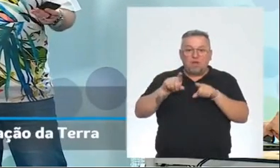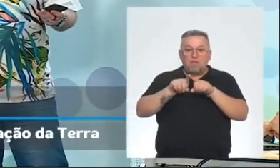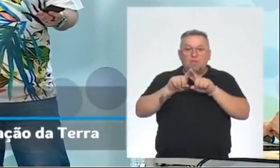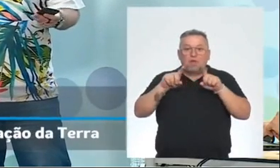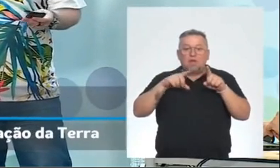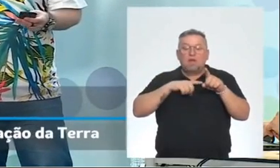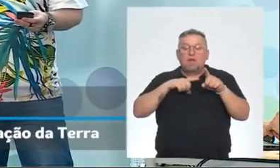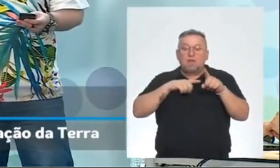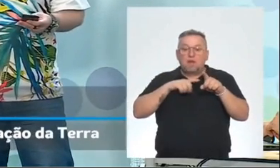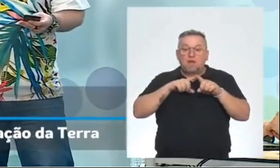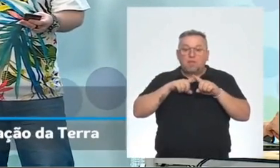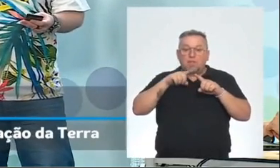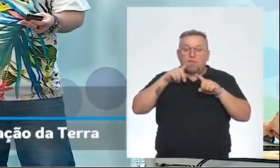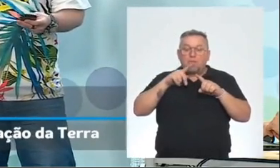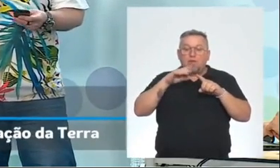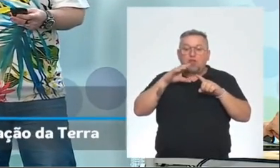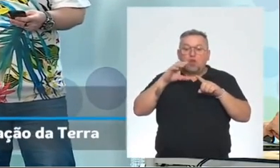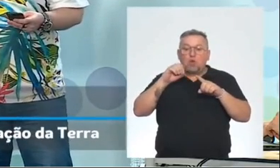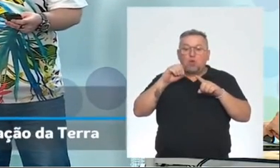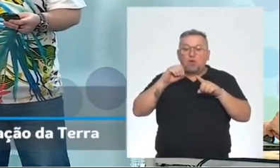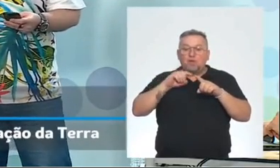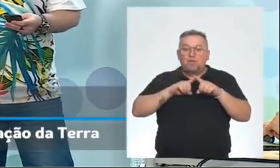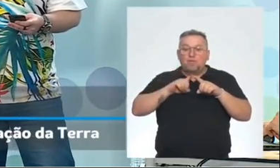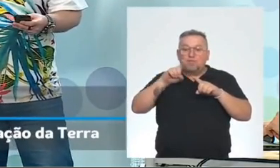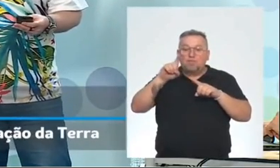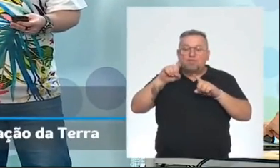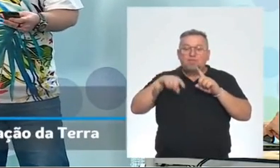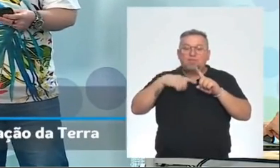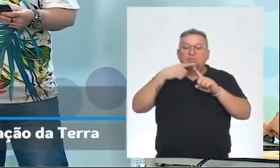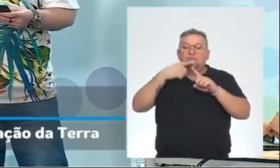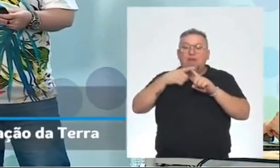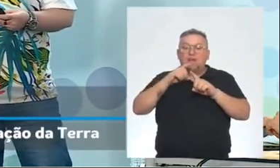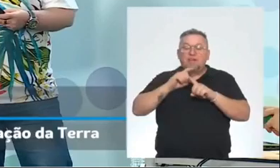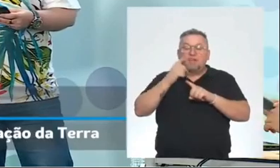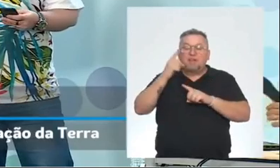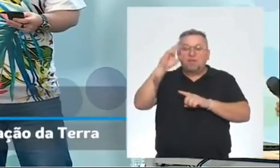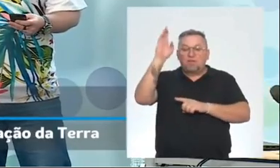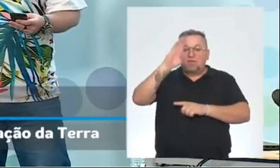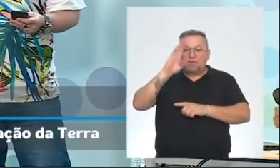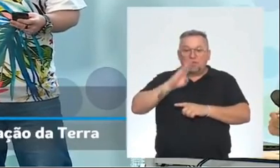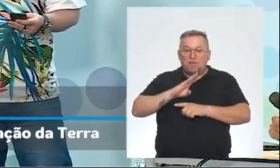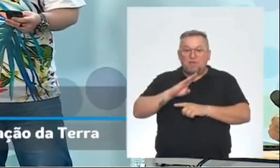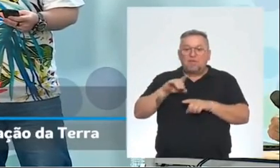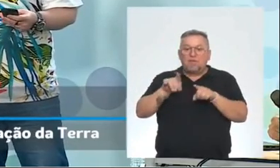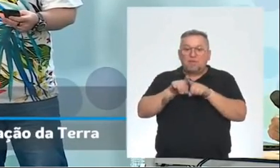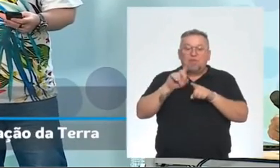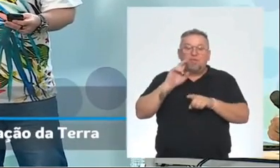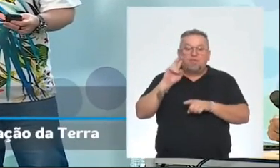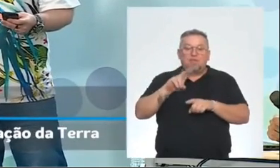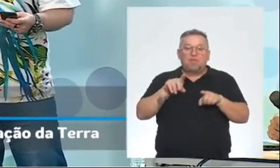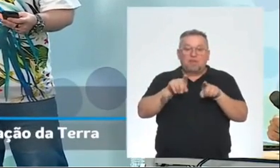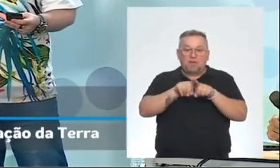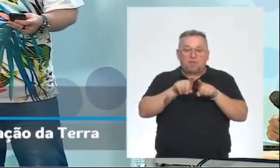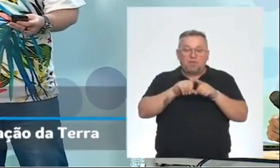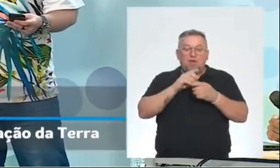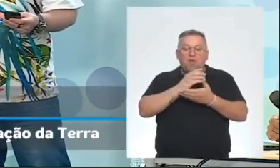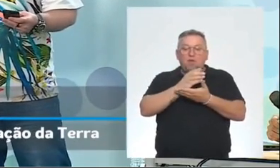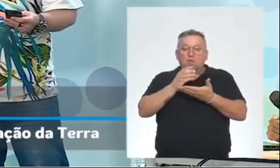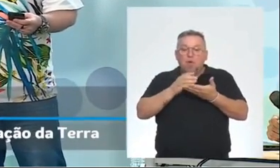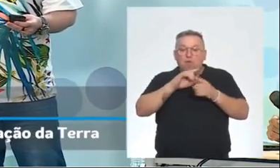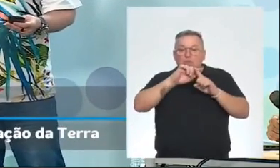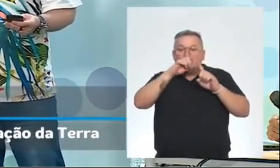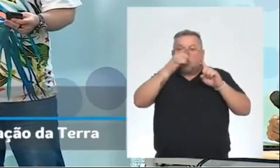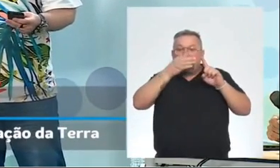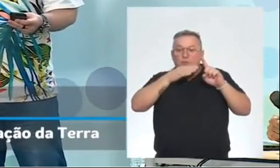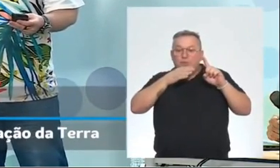o pico da neblina aí, que é a parte, né, o ponto mais alto do Brasil, na região norte, que até nós vamos ver aí um mapa de curvas de